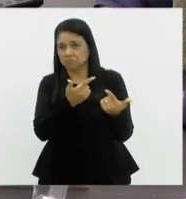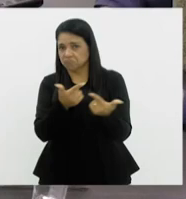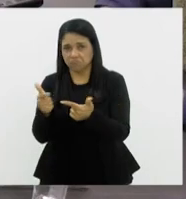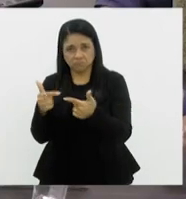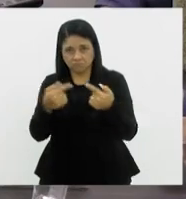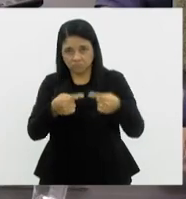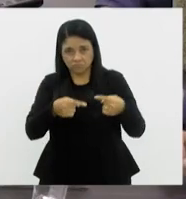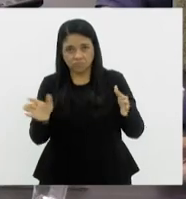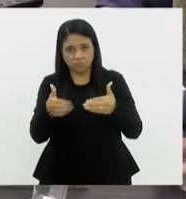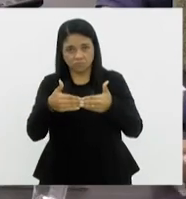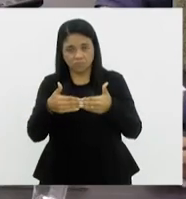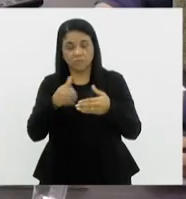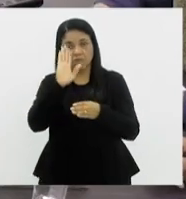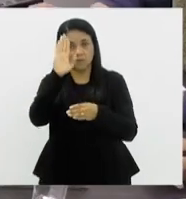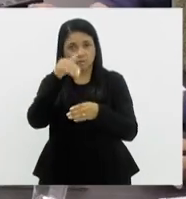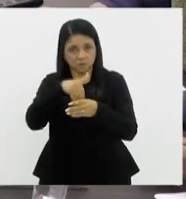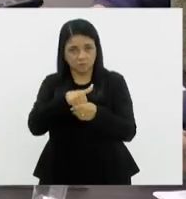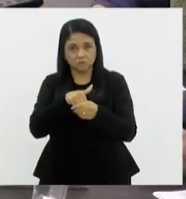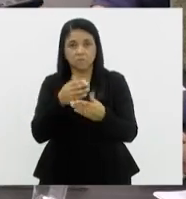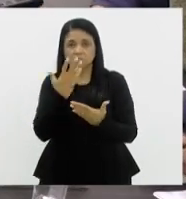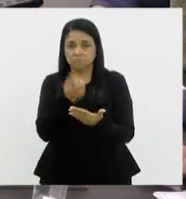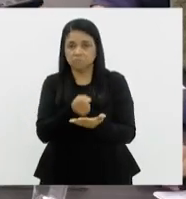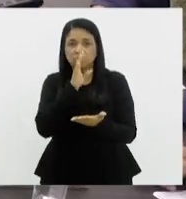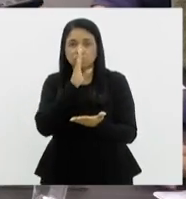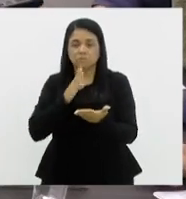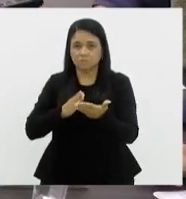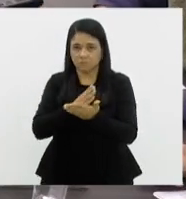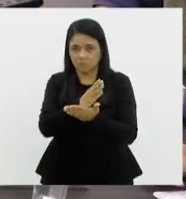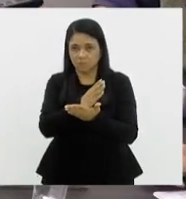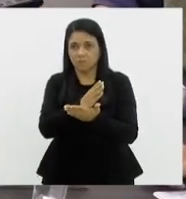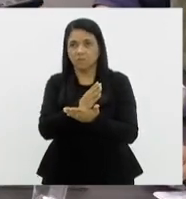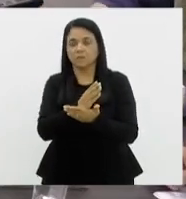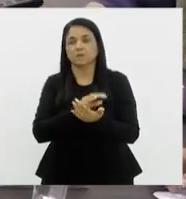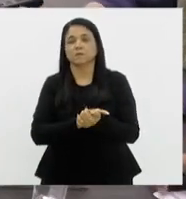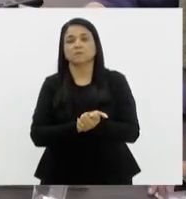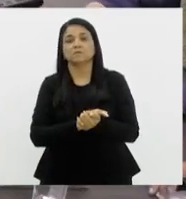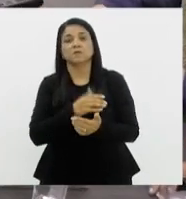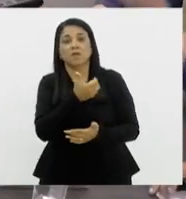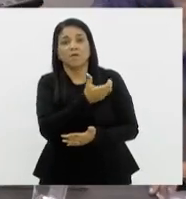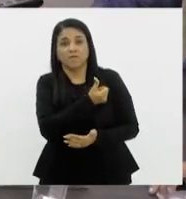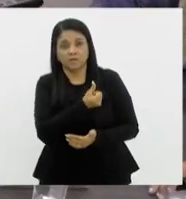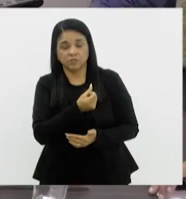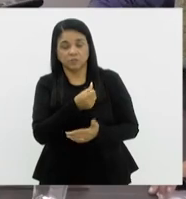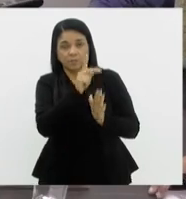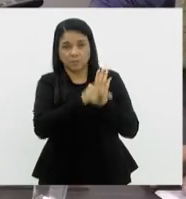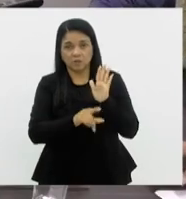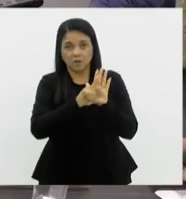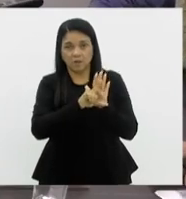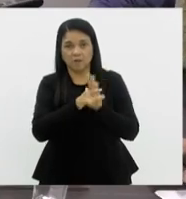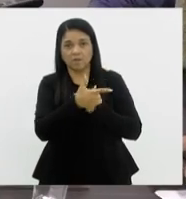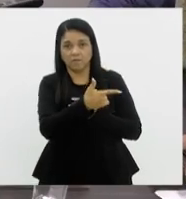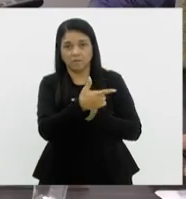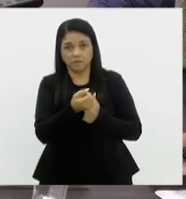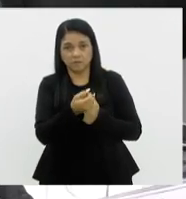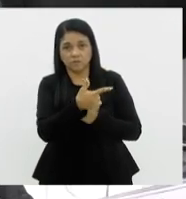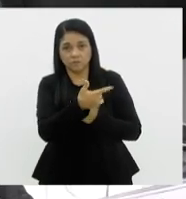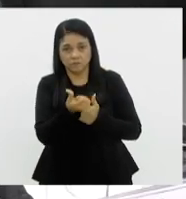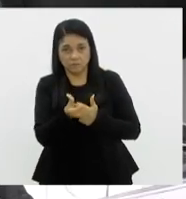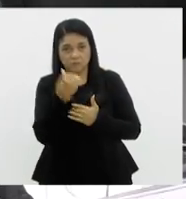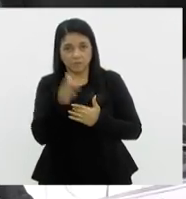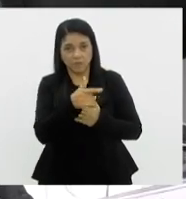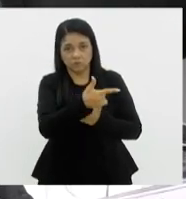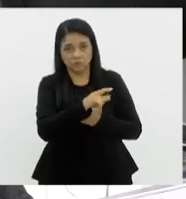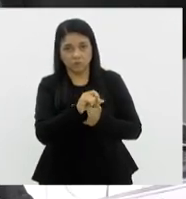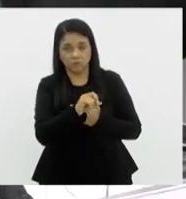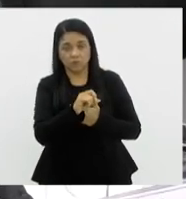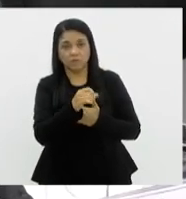queira discutir, encerrada a discussão em votação. Senhores que aprovam, permaneçam como estão, aprovado. Item 20 da pauta, projeto de lei 2026 de